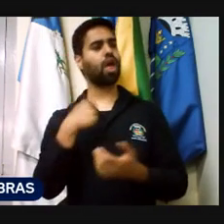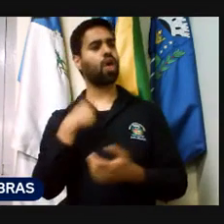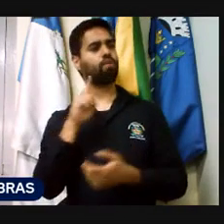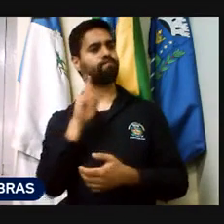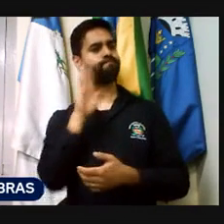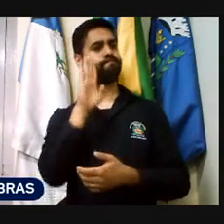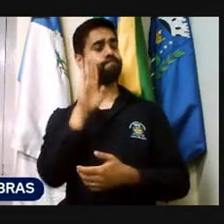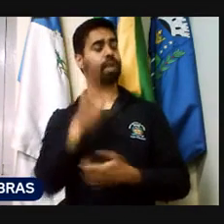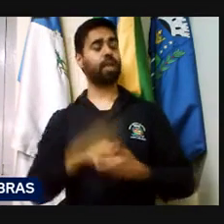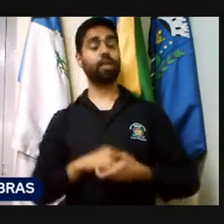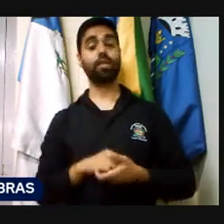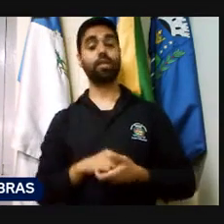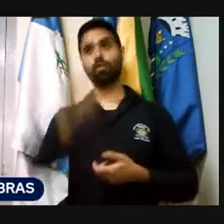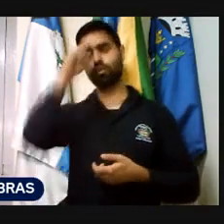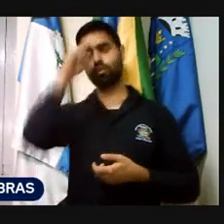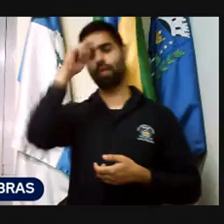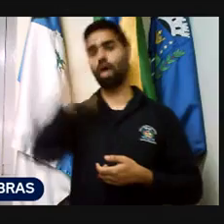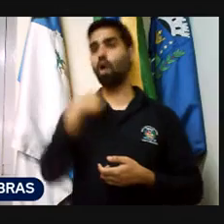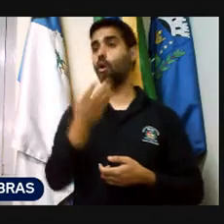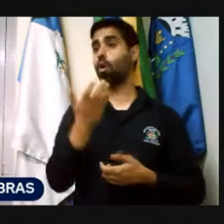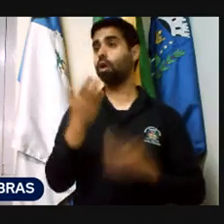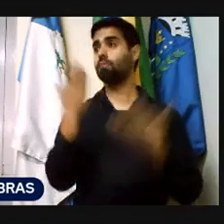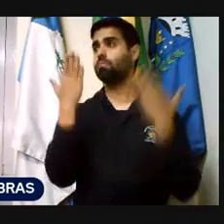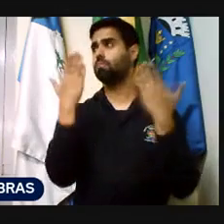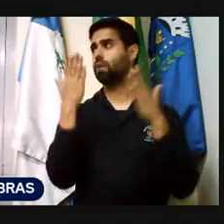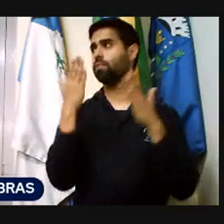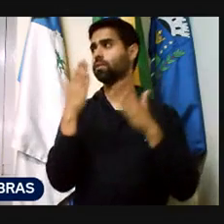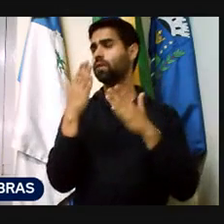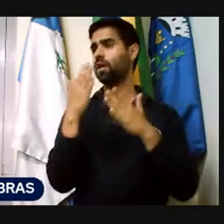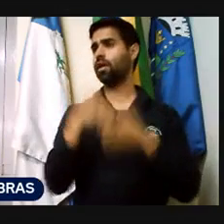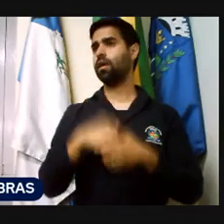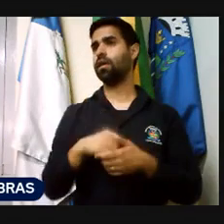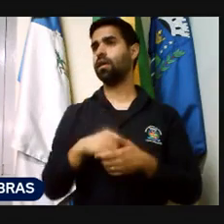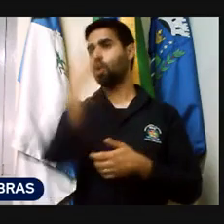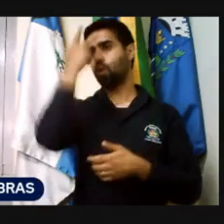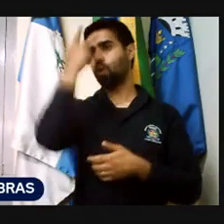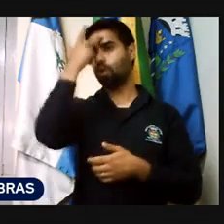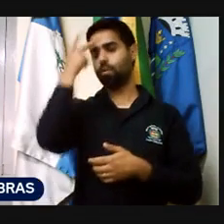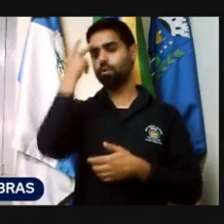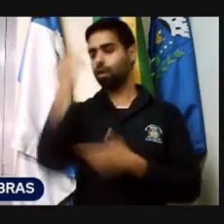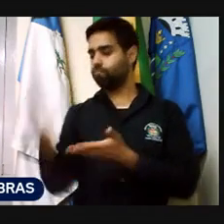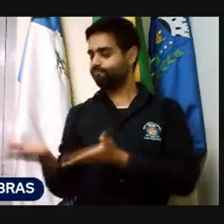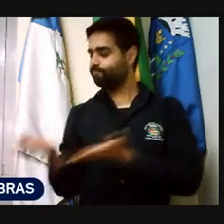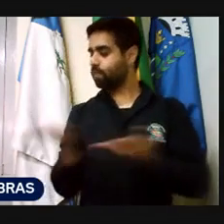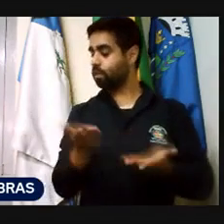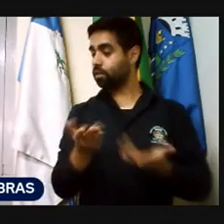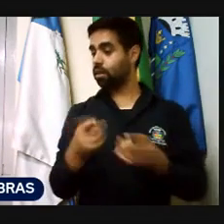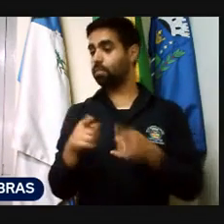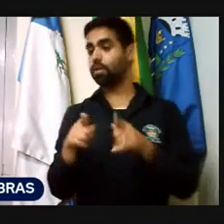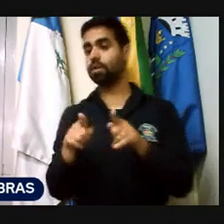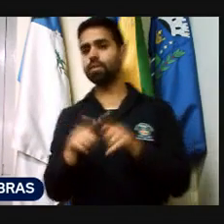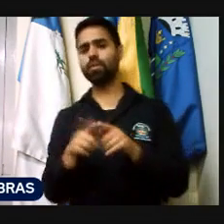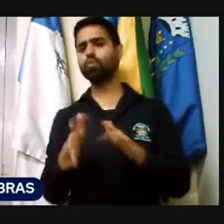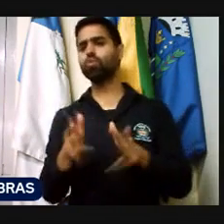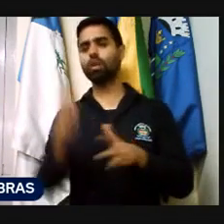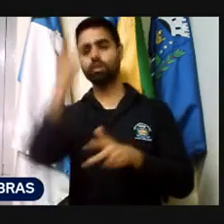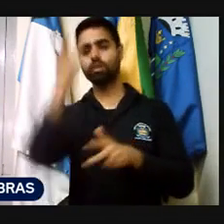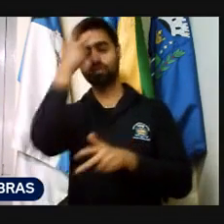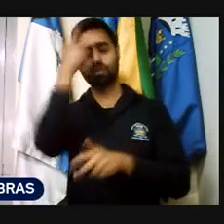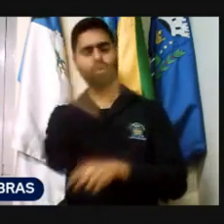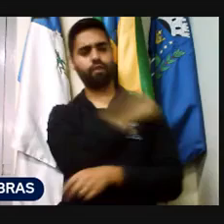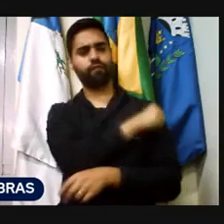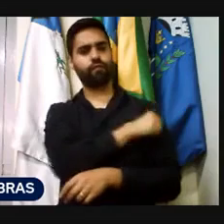no hospital, eu quero parabenizá-lo. Desde o pessoal da recepção, o técnico de enfermagem,